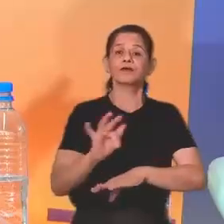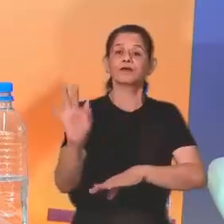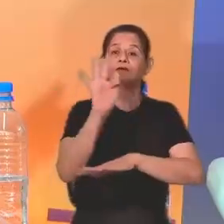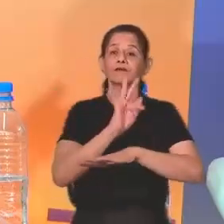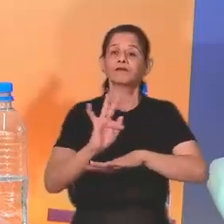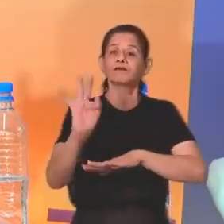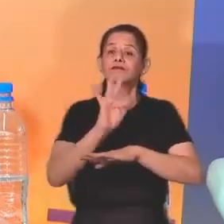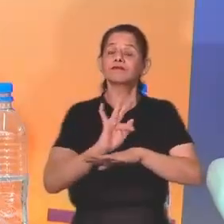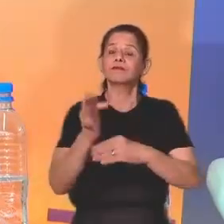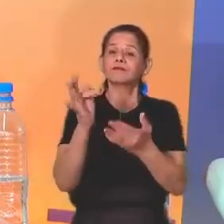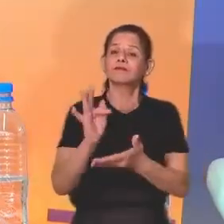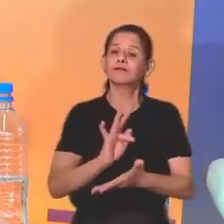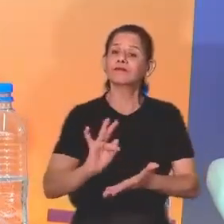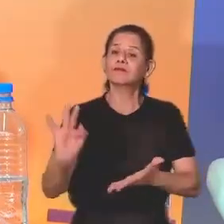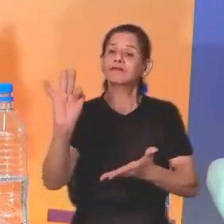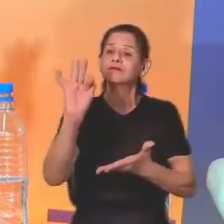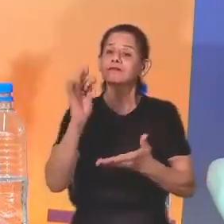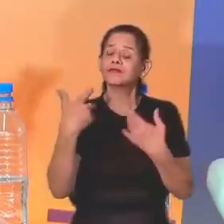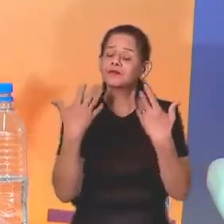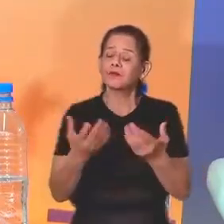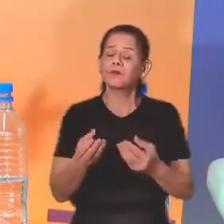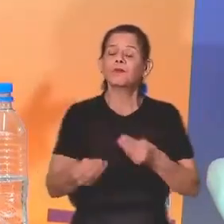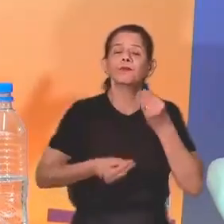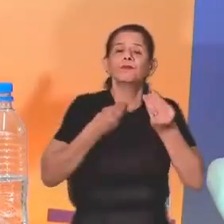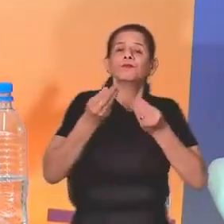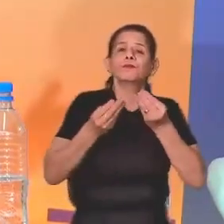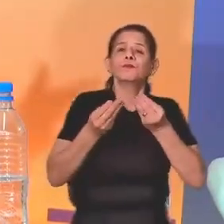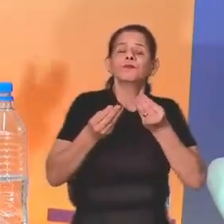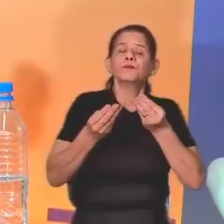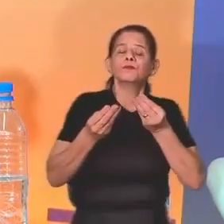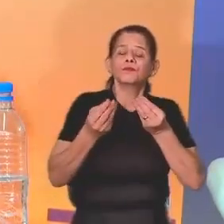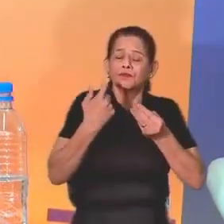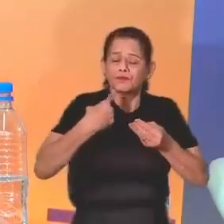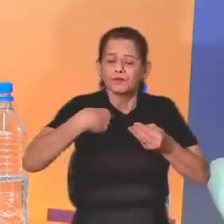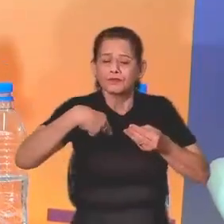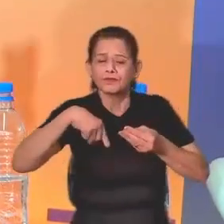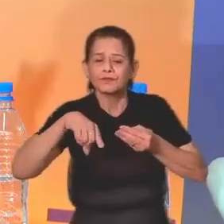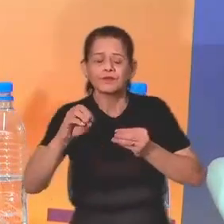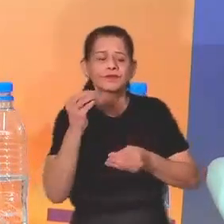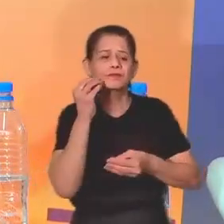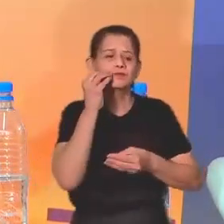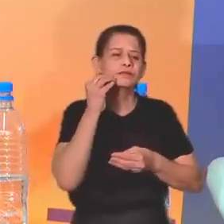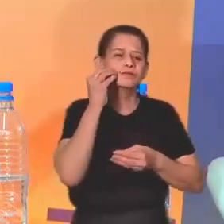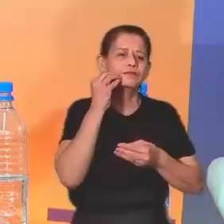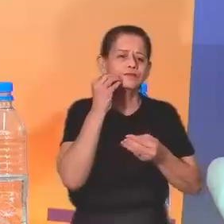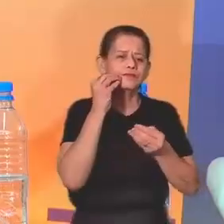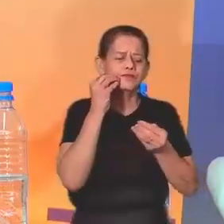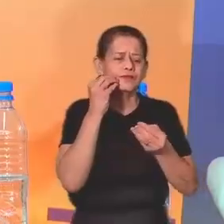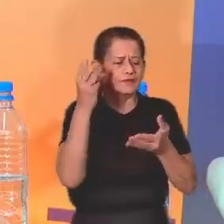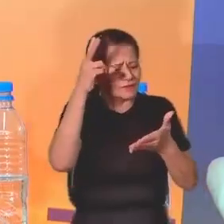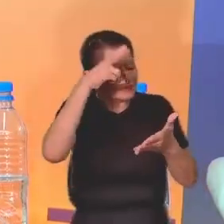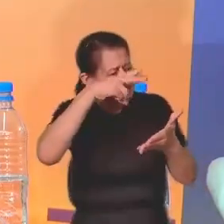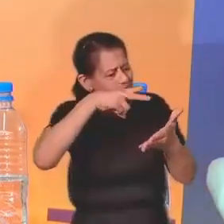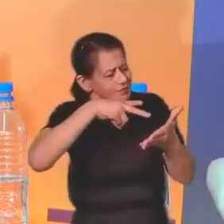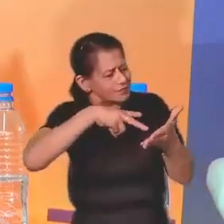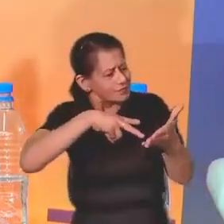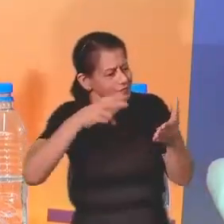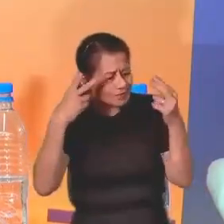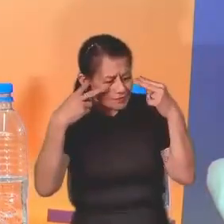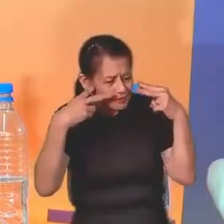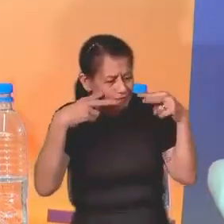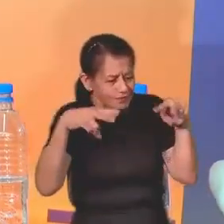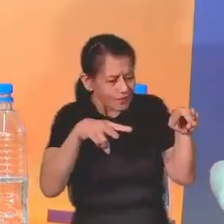para vocês como que foi essa experiência de ter uma publicação, né,